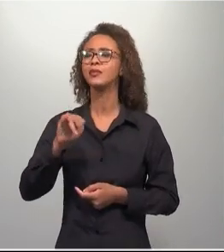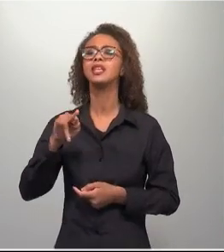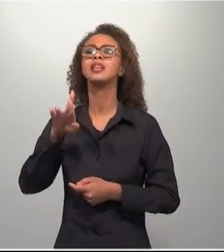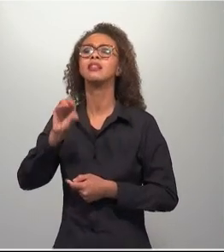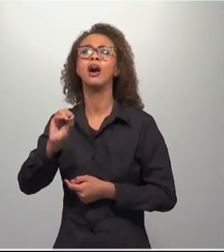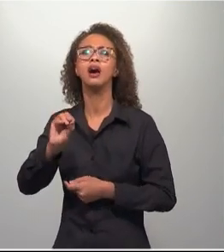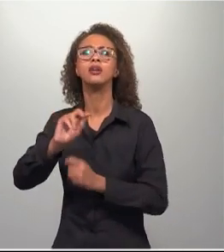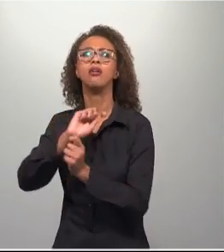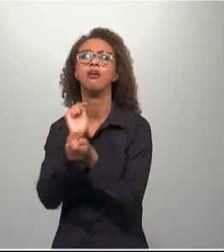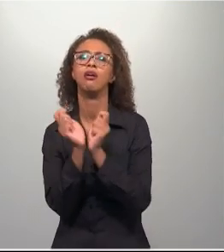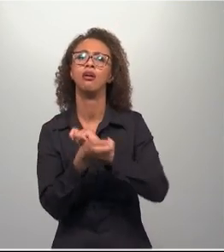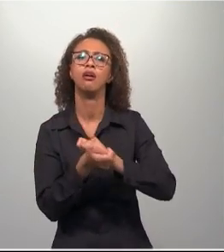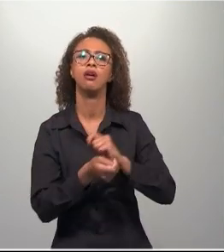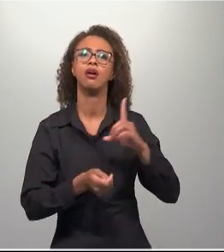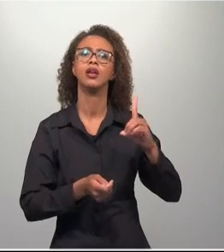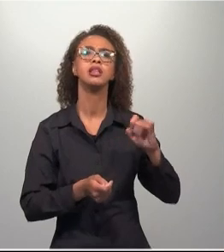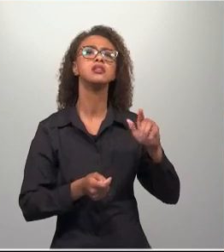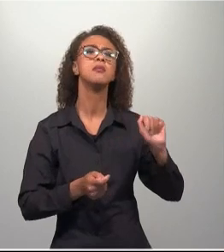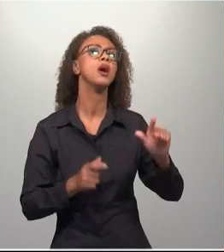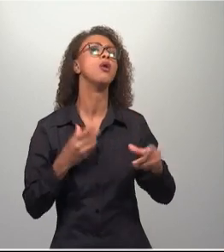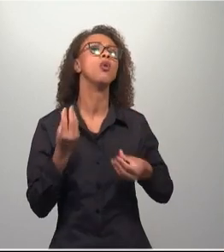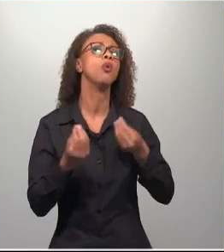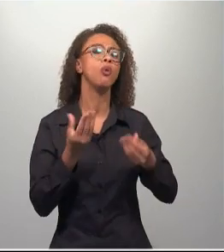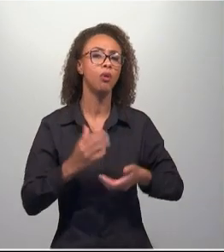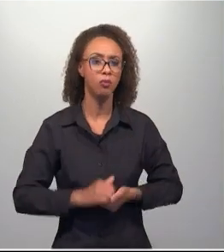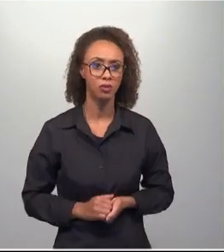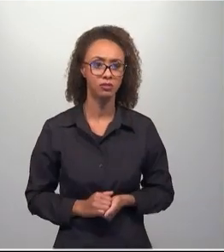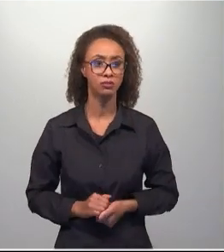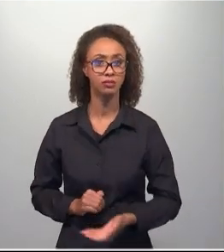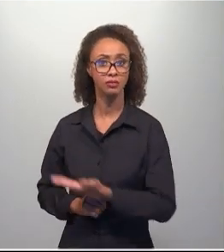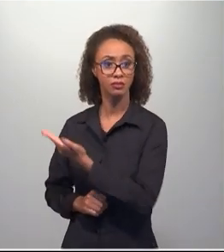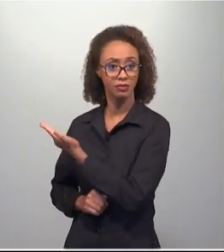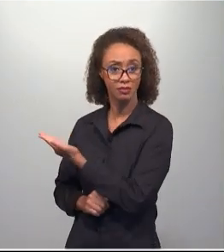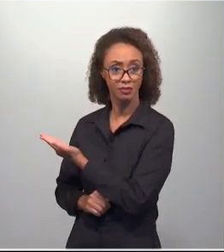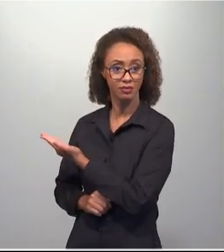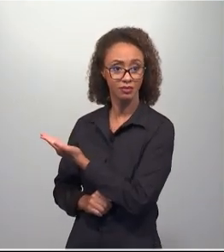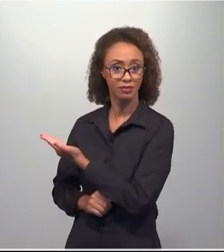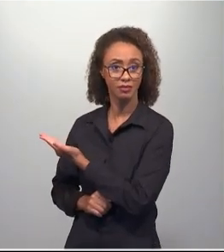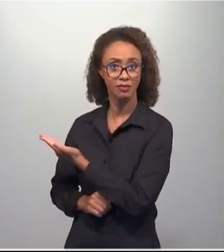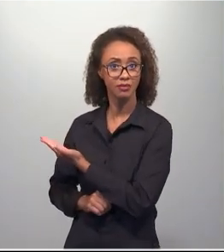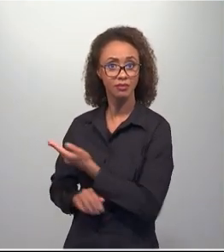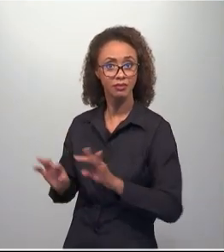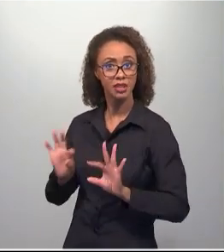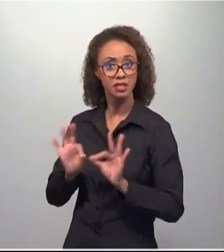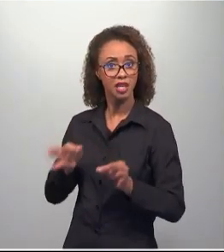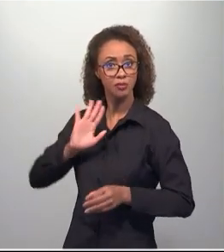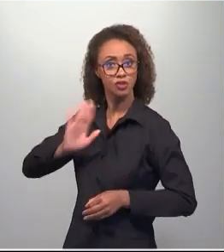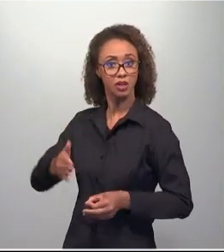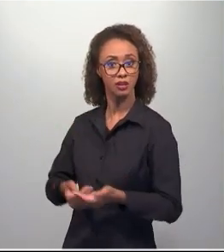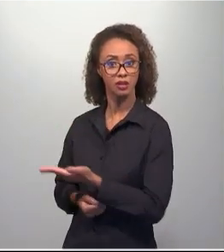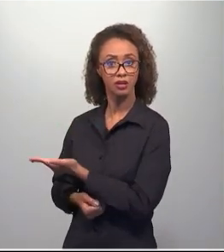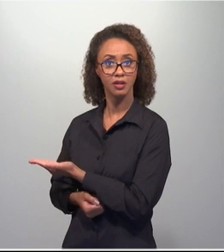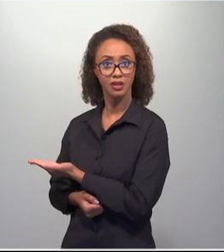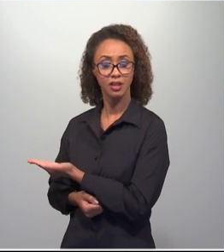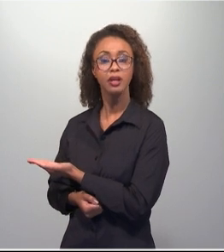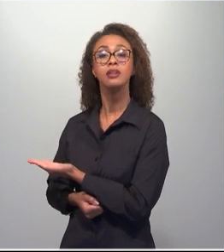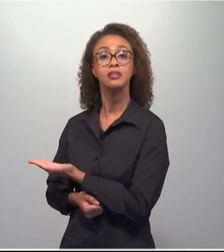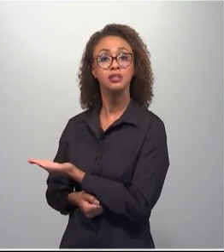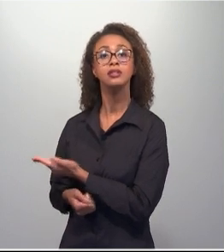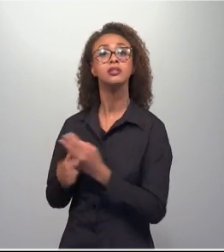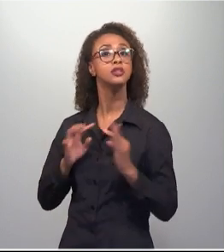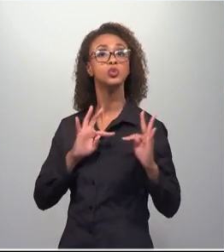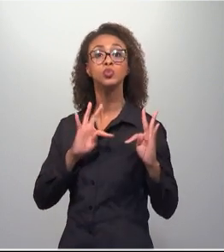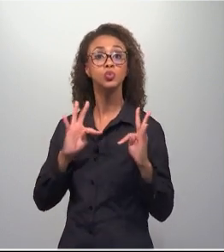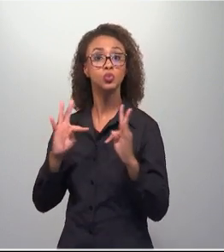então já fizemos isso lá olha lá um vez 2 elevado a quarta mais um vez dois mas todas as operações que